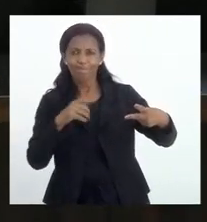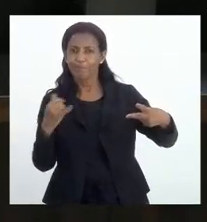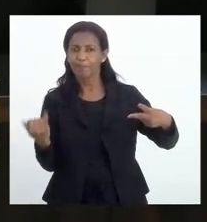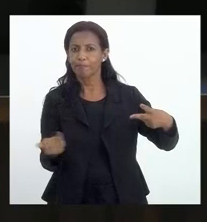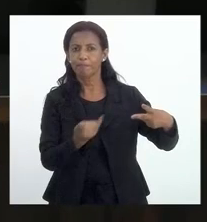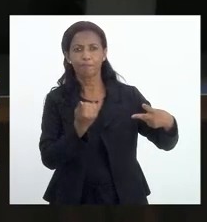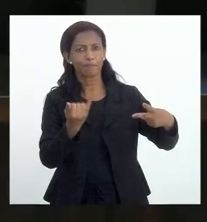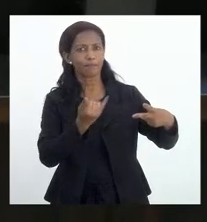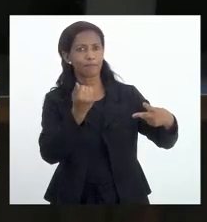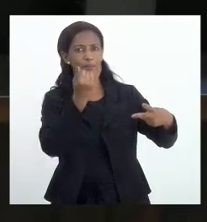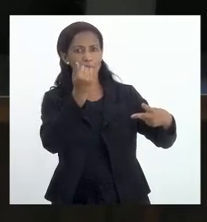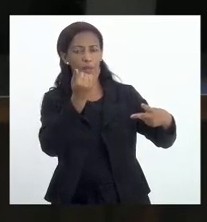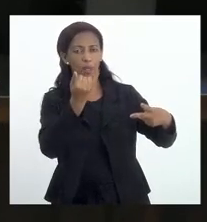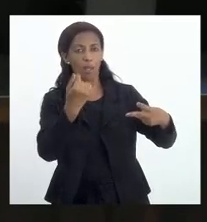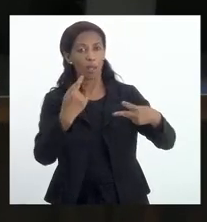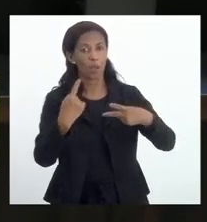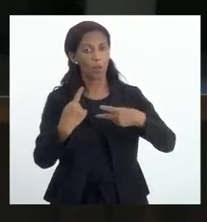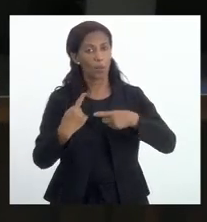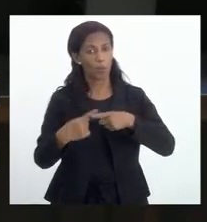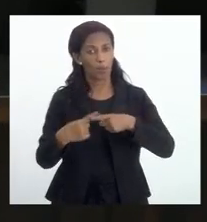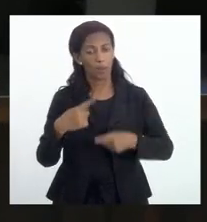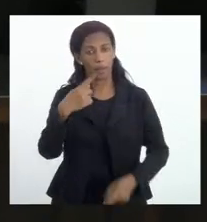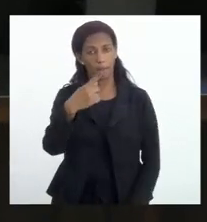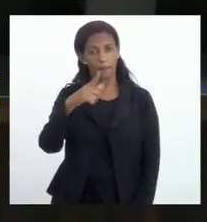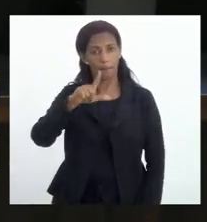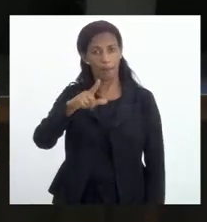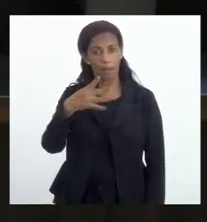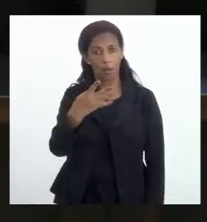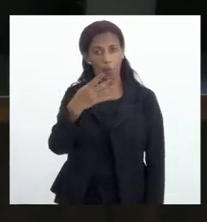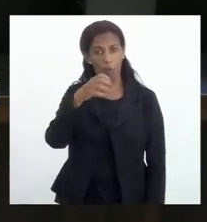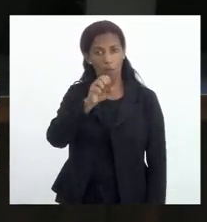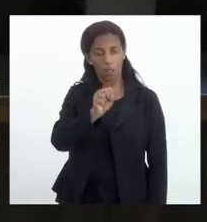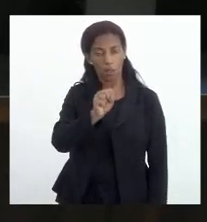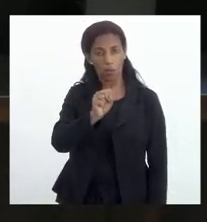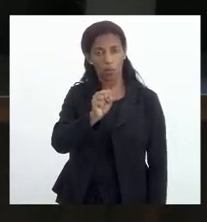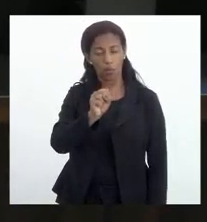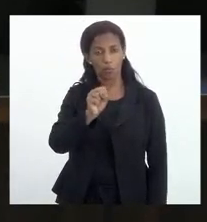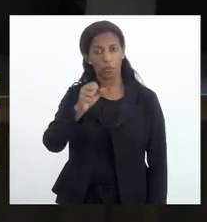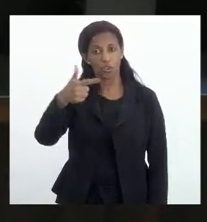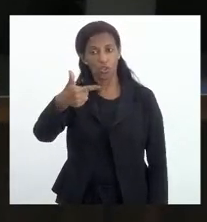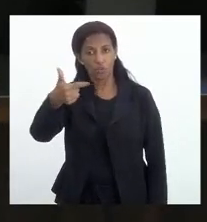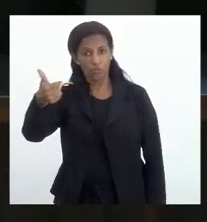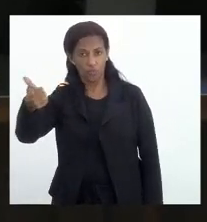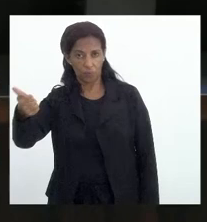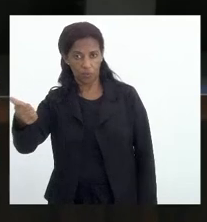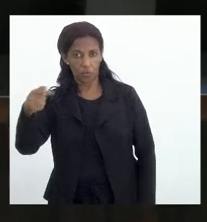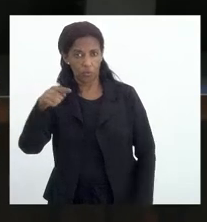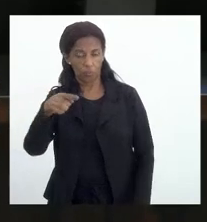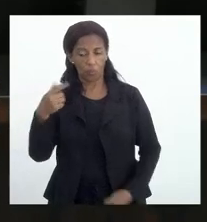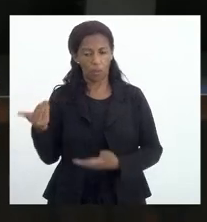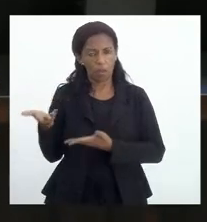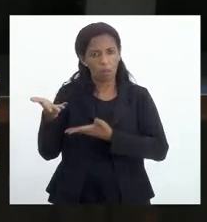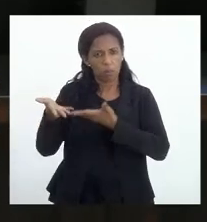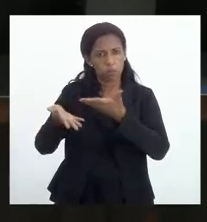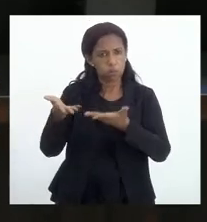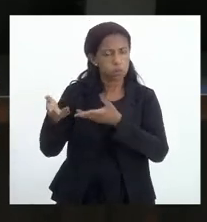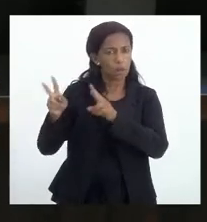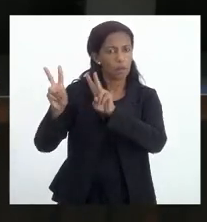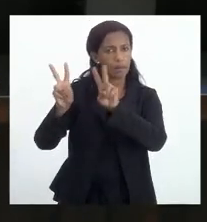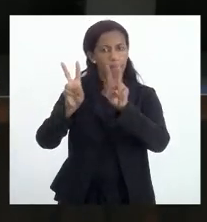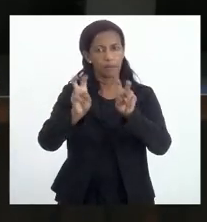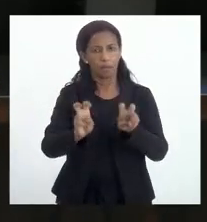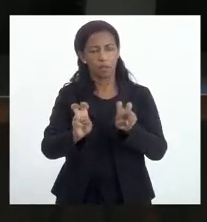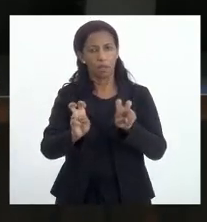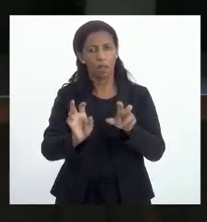importantes, porque o PL 4852 de 21, ele trata